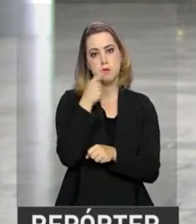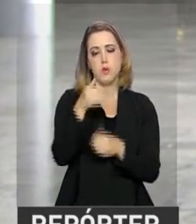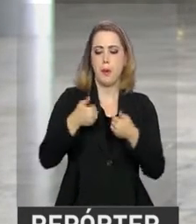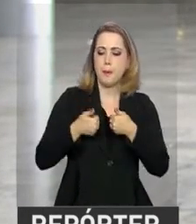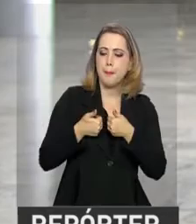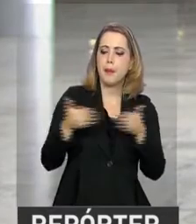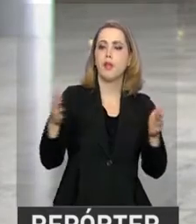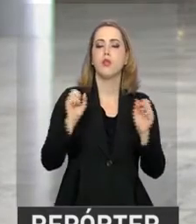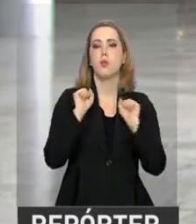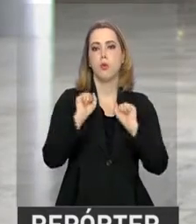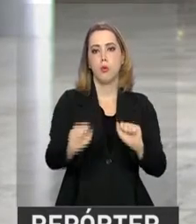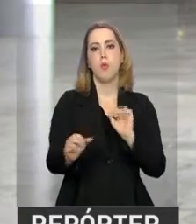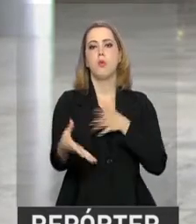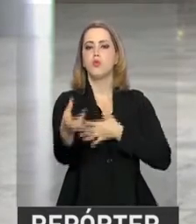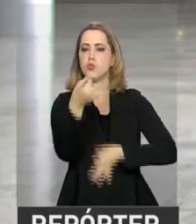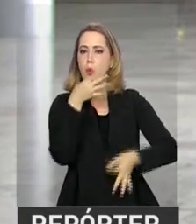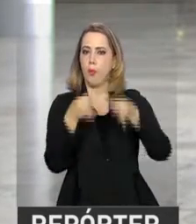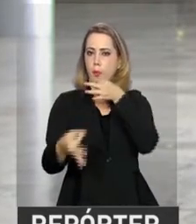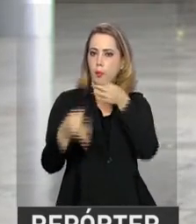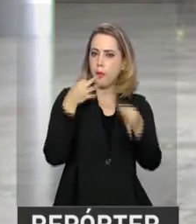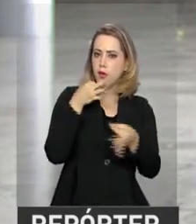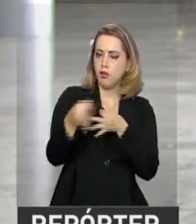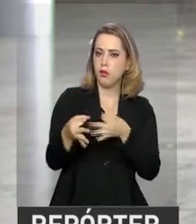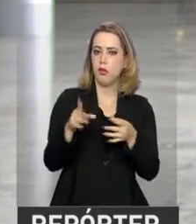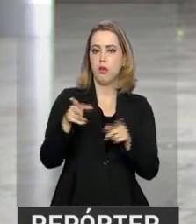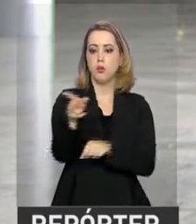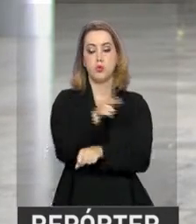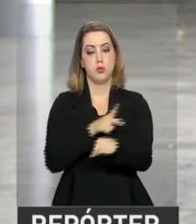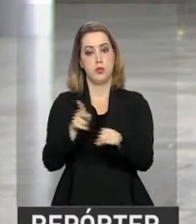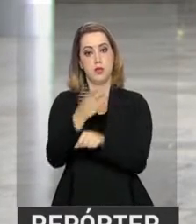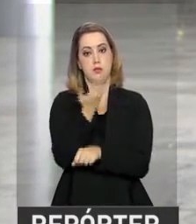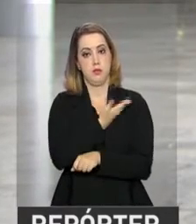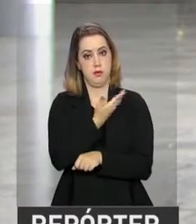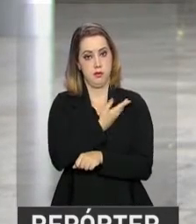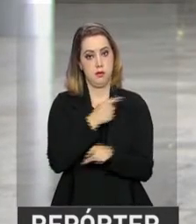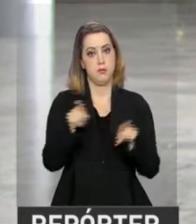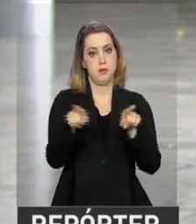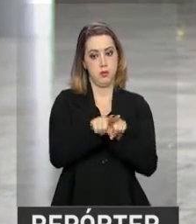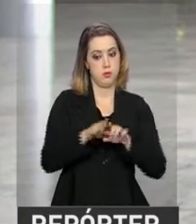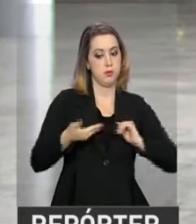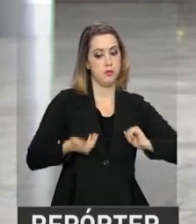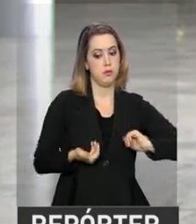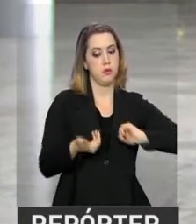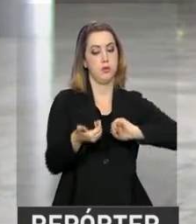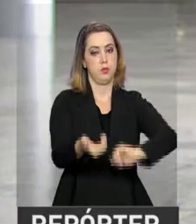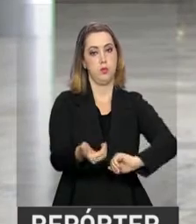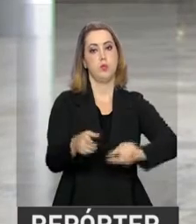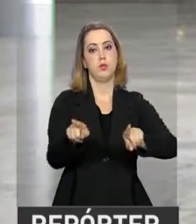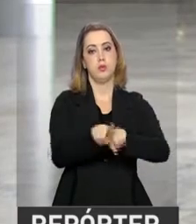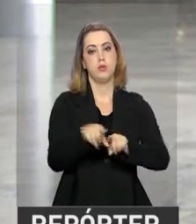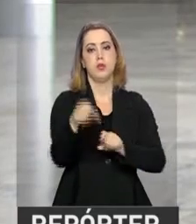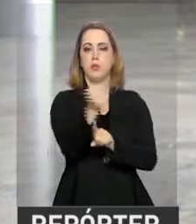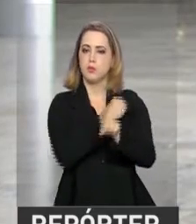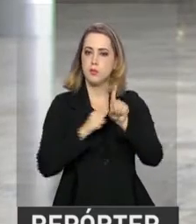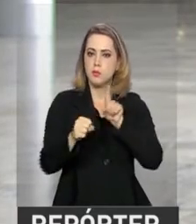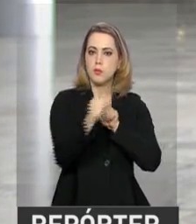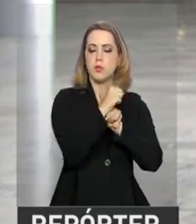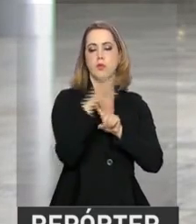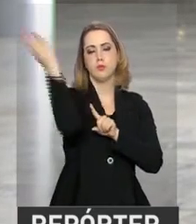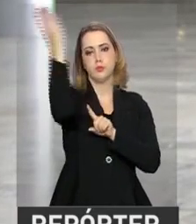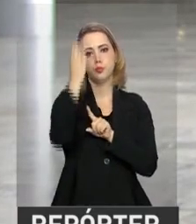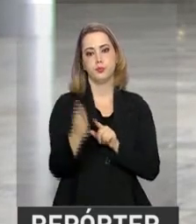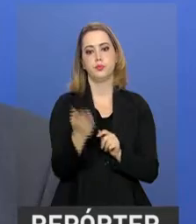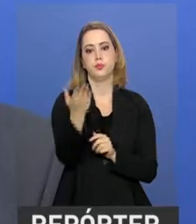que pode receber contribuições tanto de nações amigas quanto do congresso nacional e também da sociedade brasileira